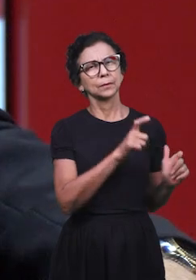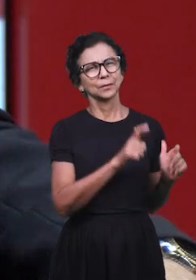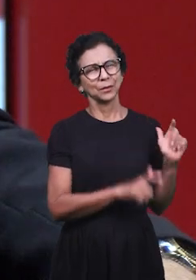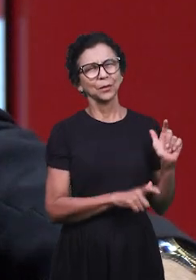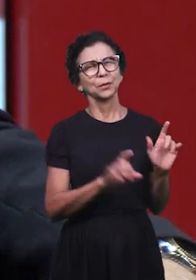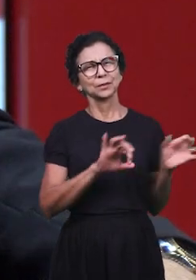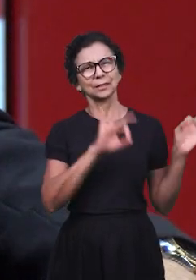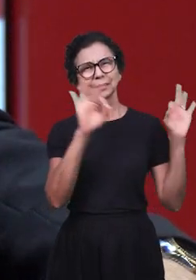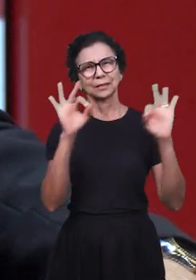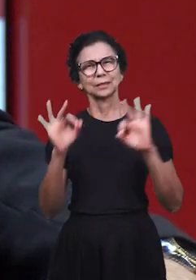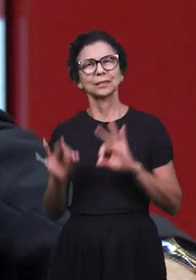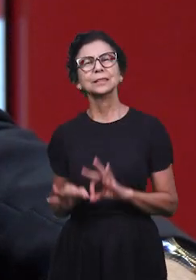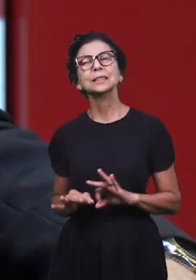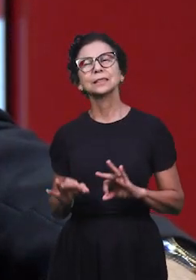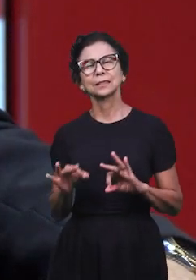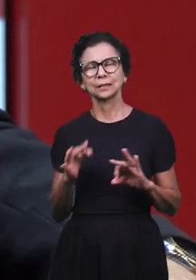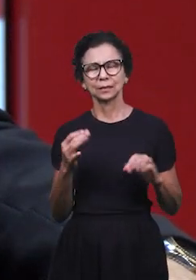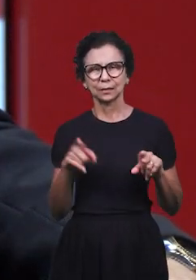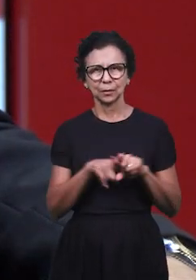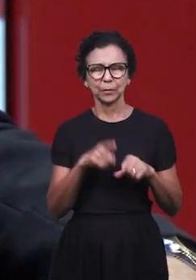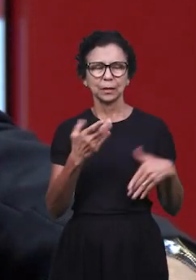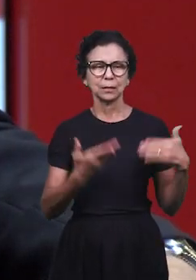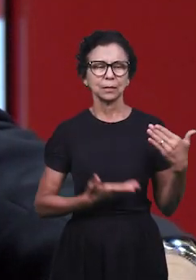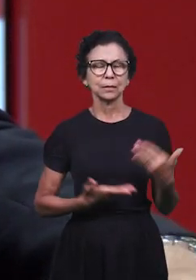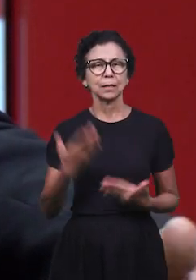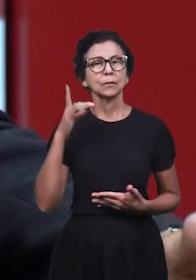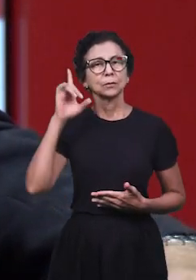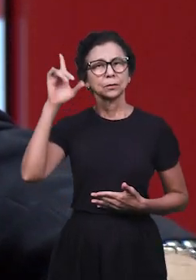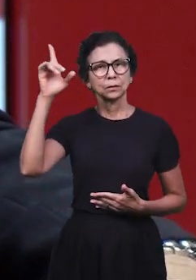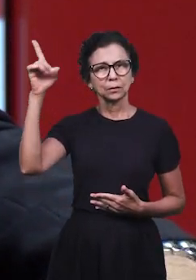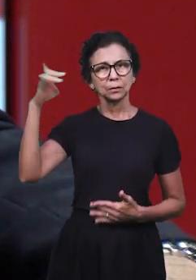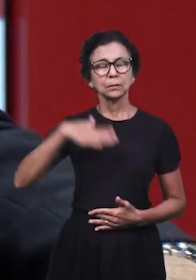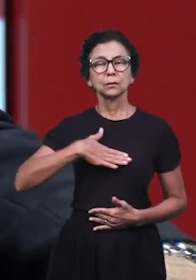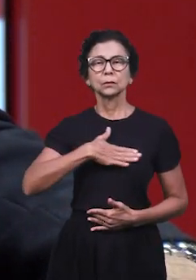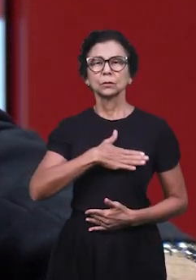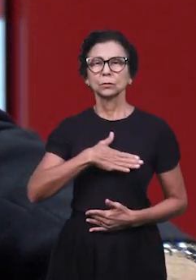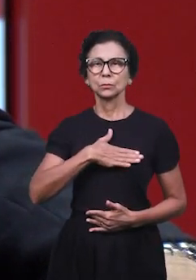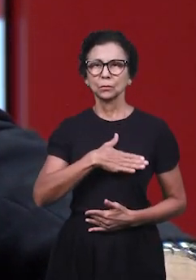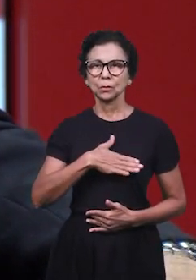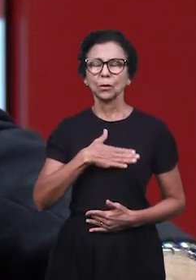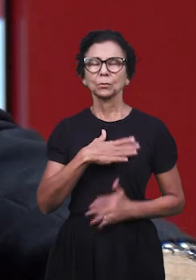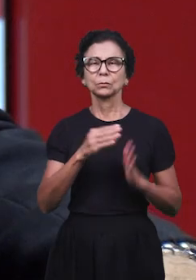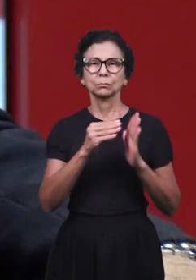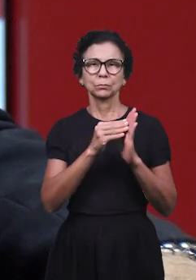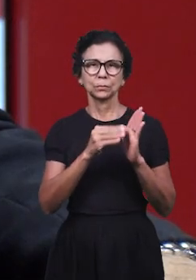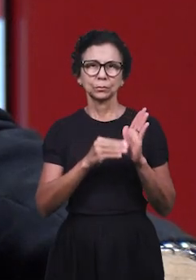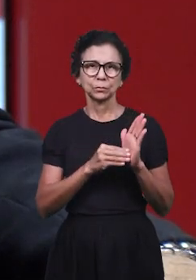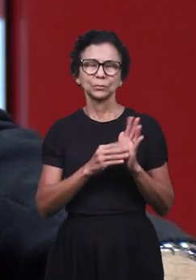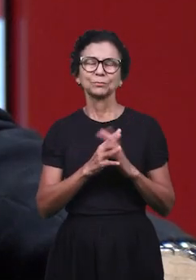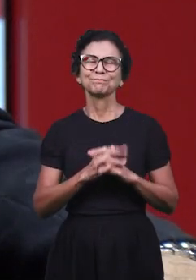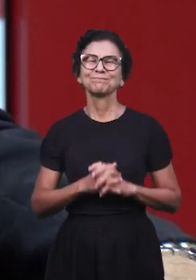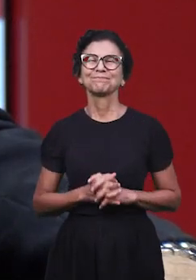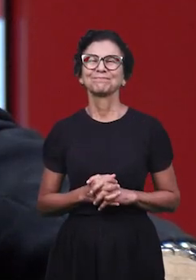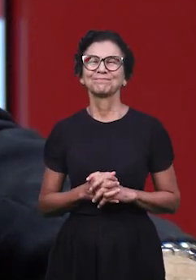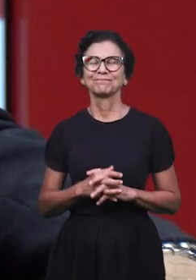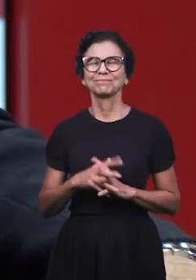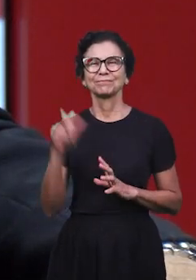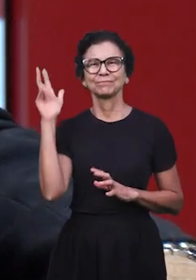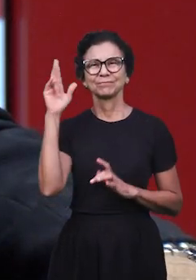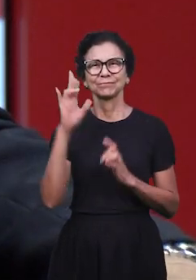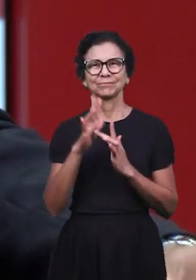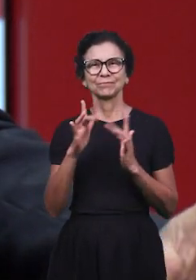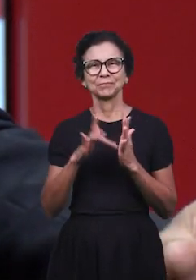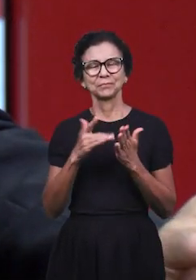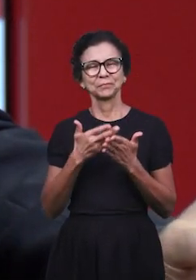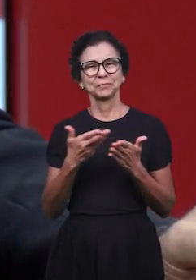nos veem, irmãos servos de Deus, que gostam dos nossos conteúdos. A todos a